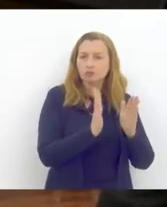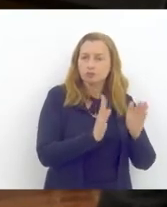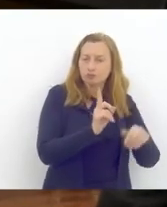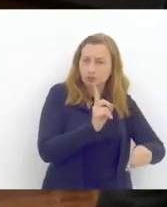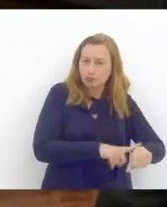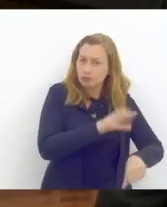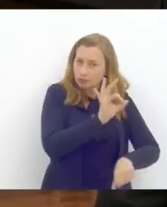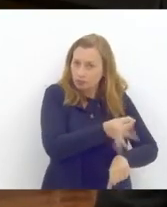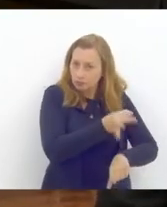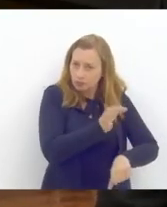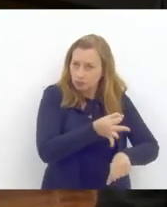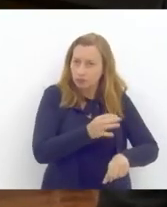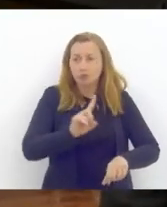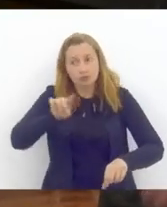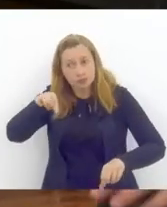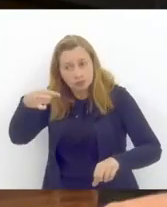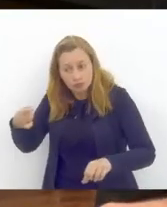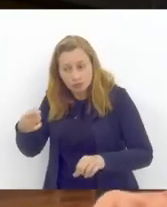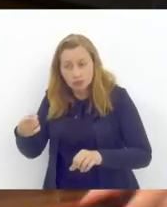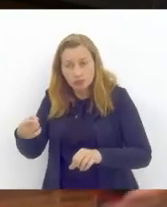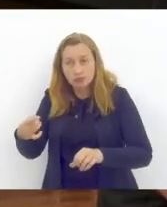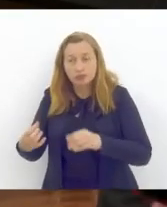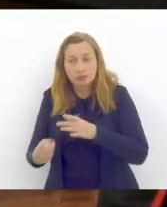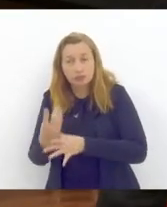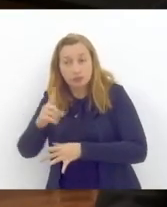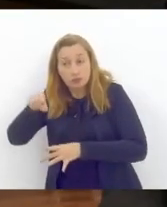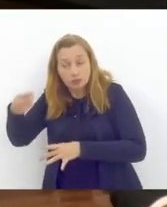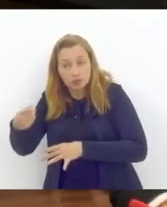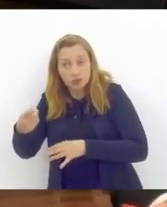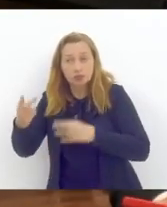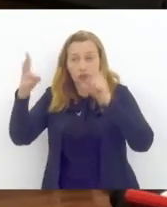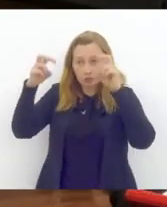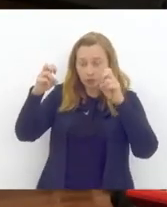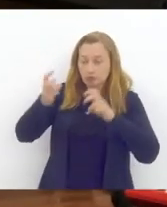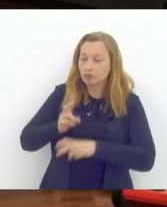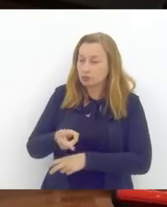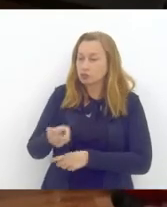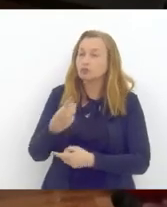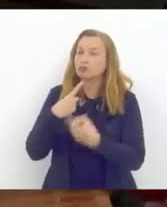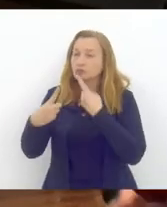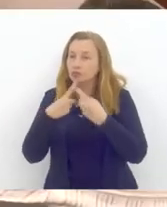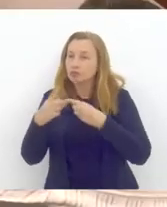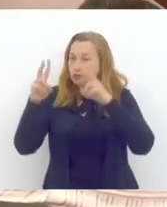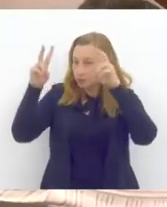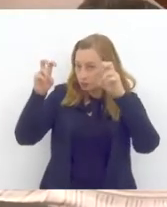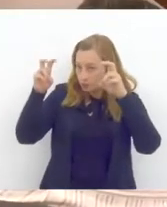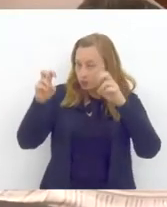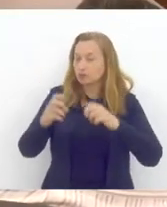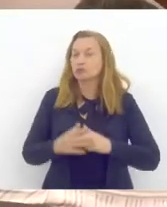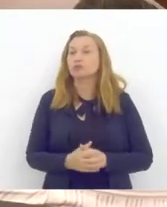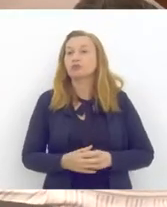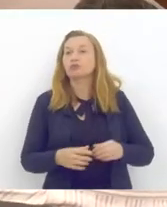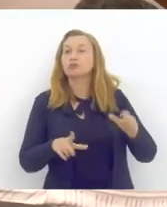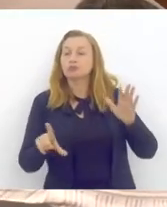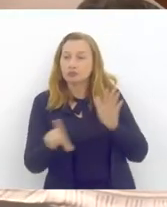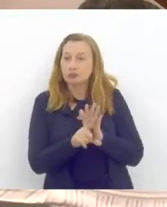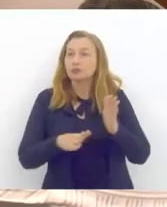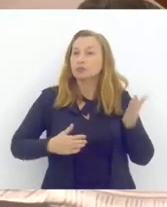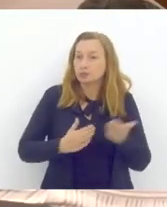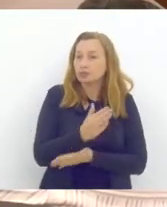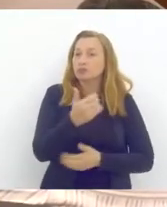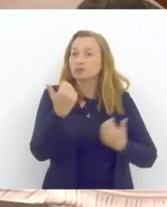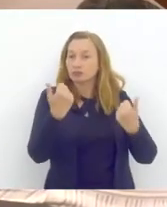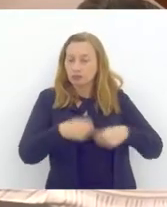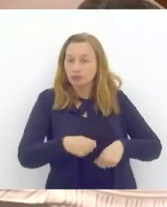Né? Depois a gente vai construir outras questões, precisamos continuar discutindo sobre isso, mas a lei precisa ser aprovada.